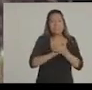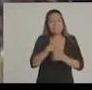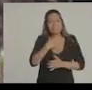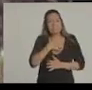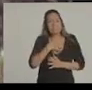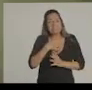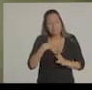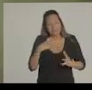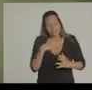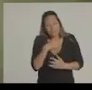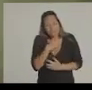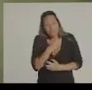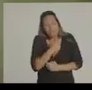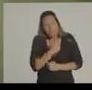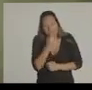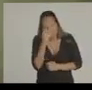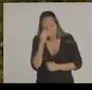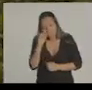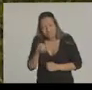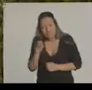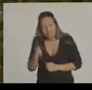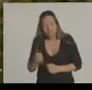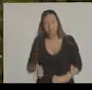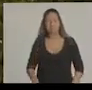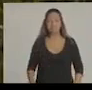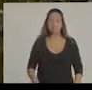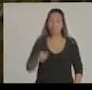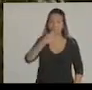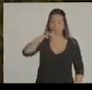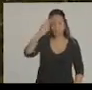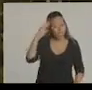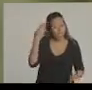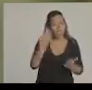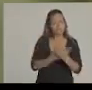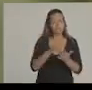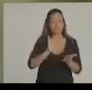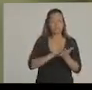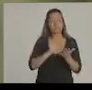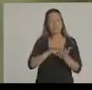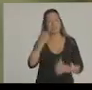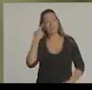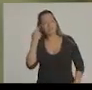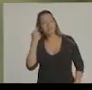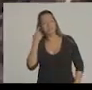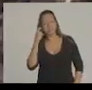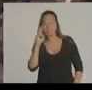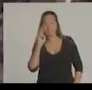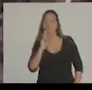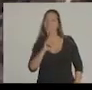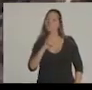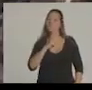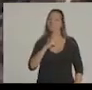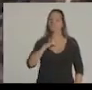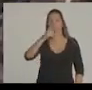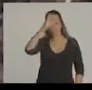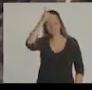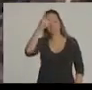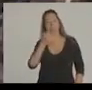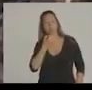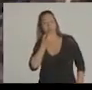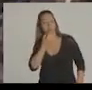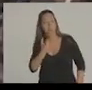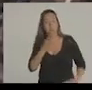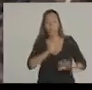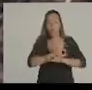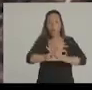se sente humilhada, se sente desprezada, sabe? Nós estamos acreditando no Freixo. Eu vejo que ele tem umas